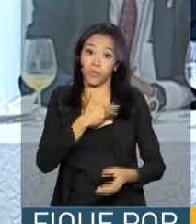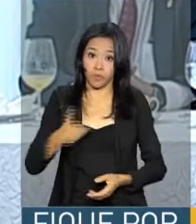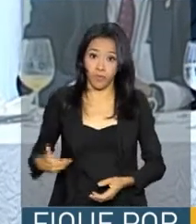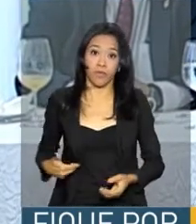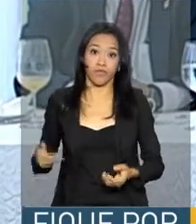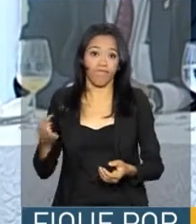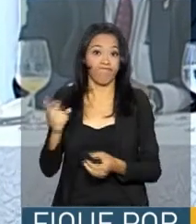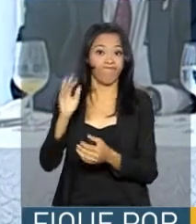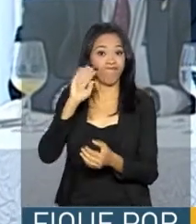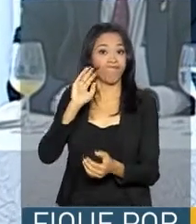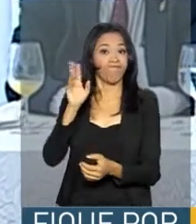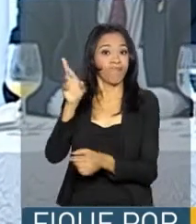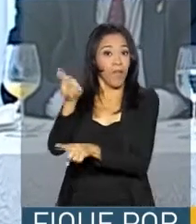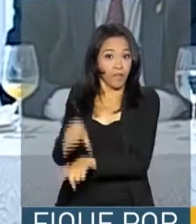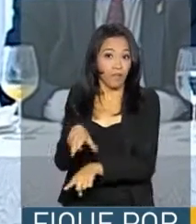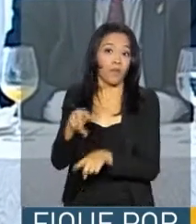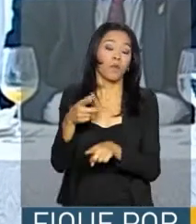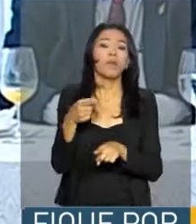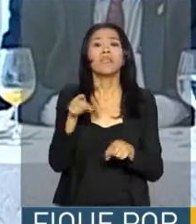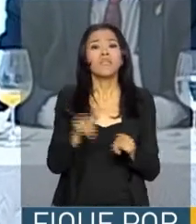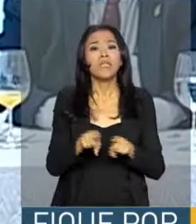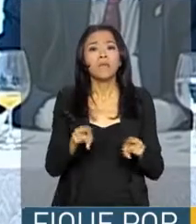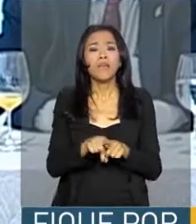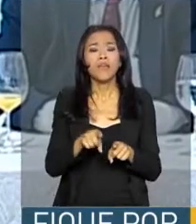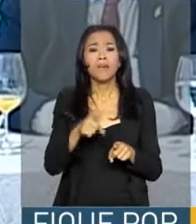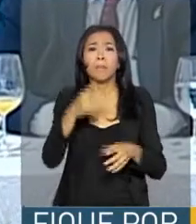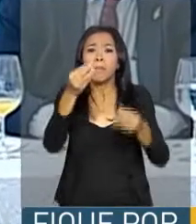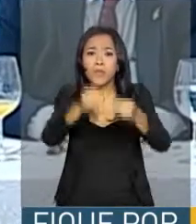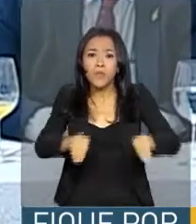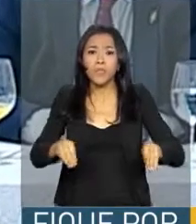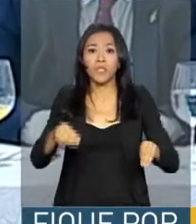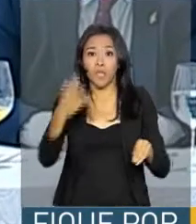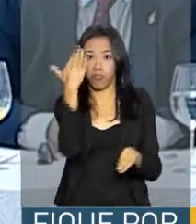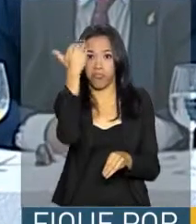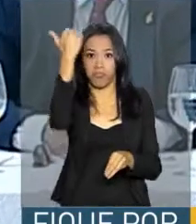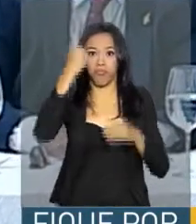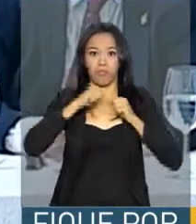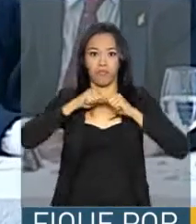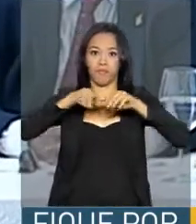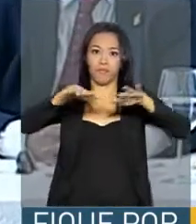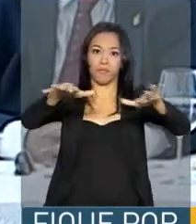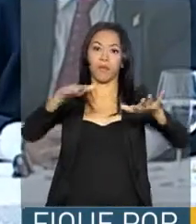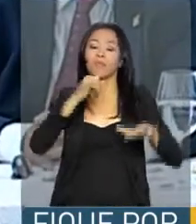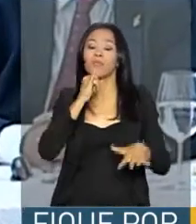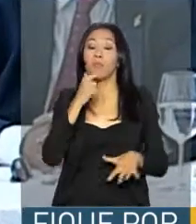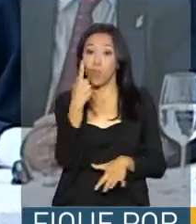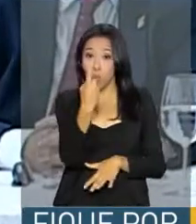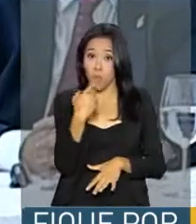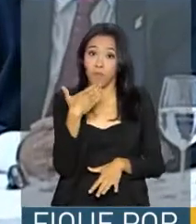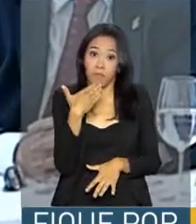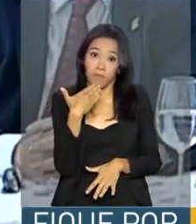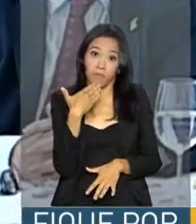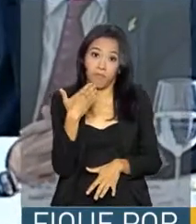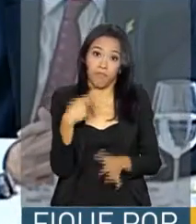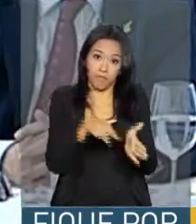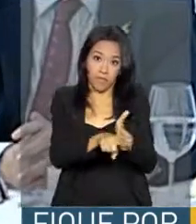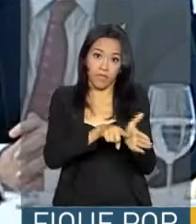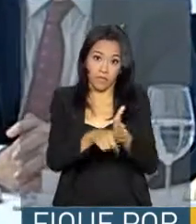não é? E prejudica muito a popularidade, porque uma pesquisa que eu pedi, em caráter